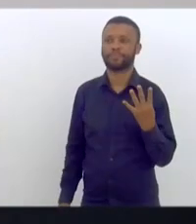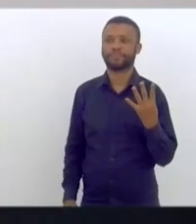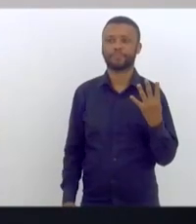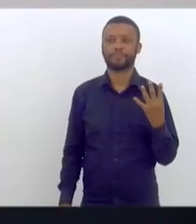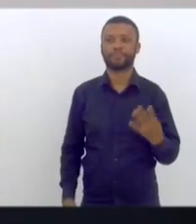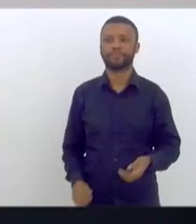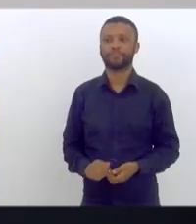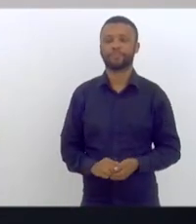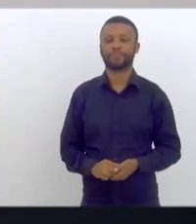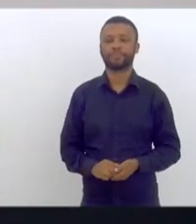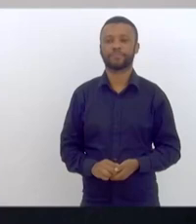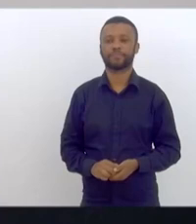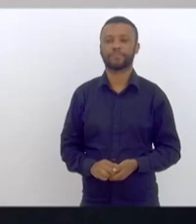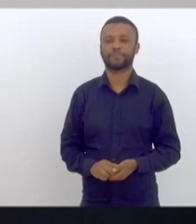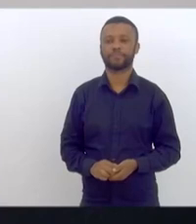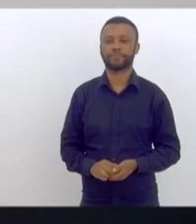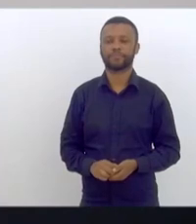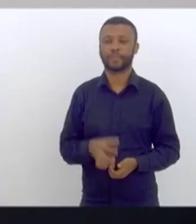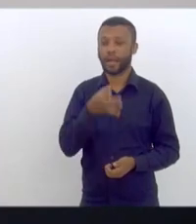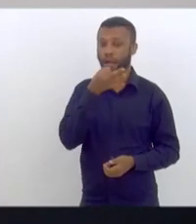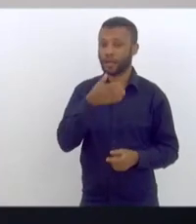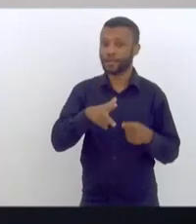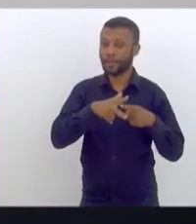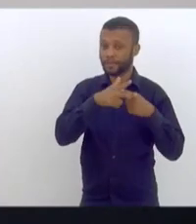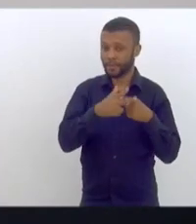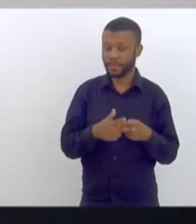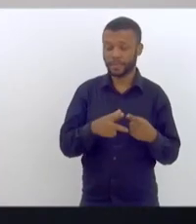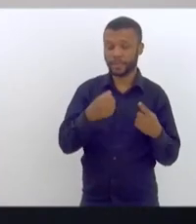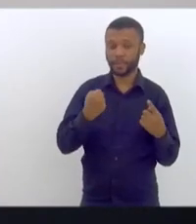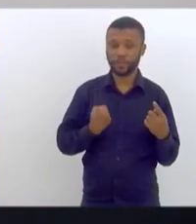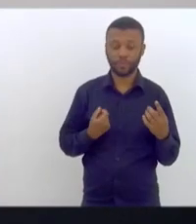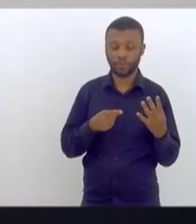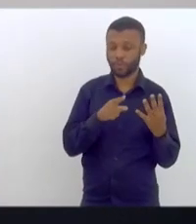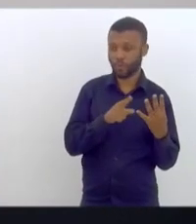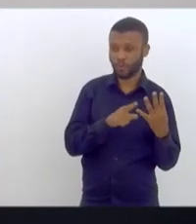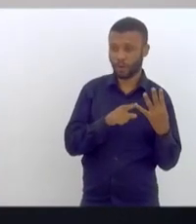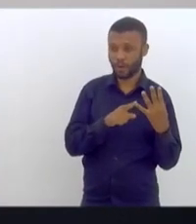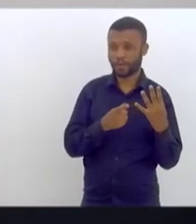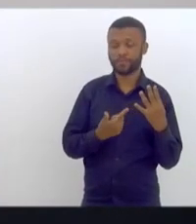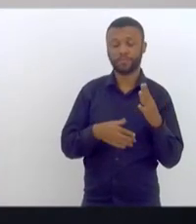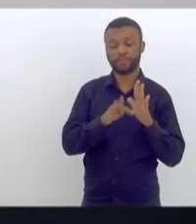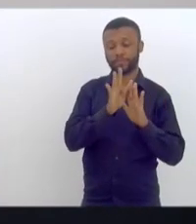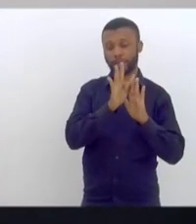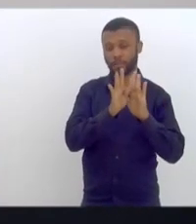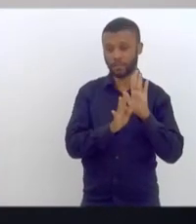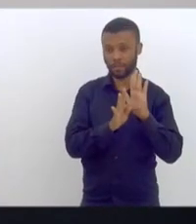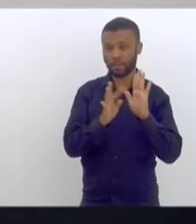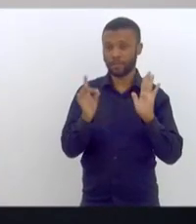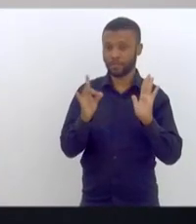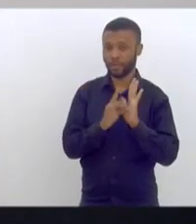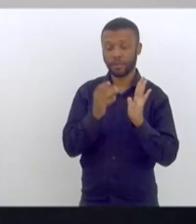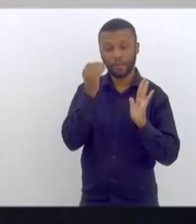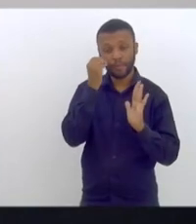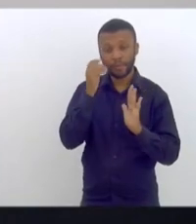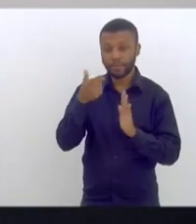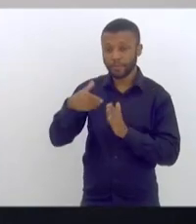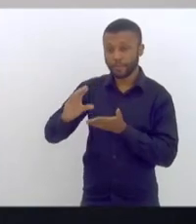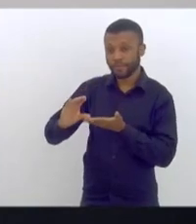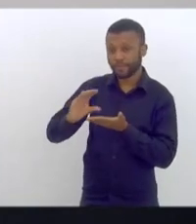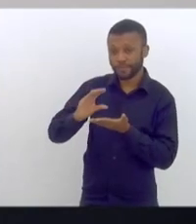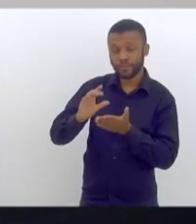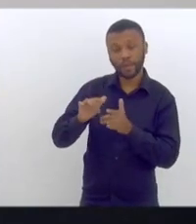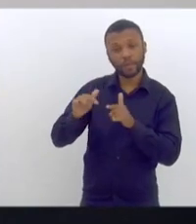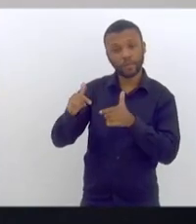Acqua emenda número 4 aqui a redação original tinha uma previsão de que sempre que o aporte de recursos ações